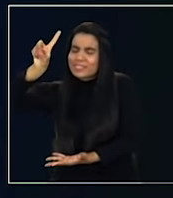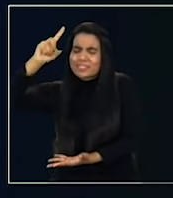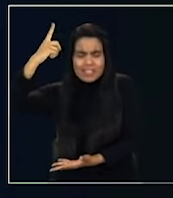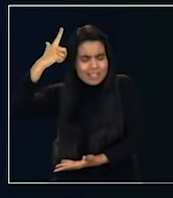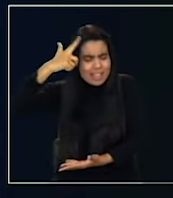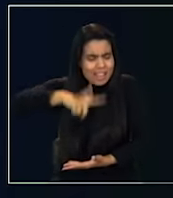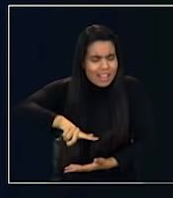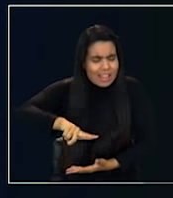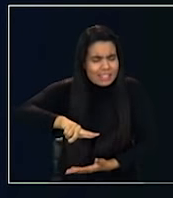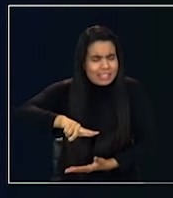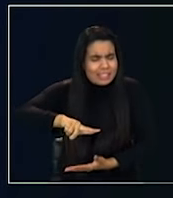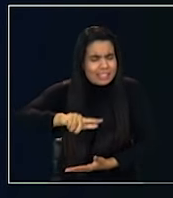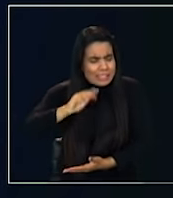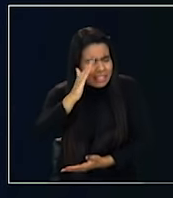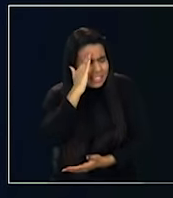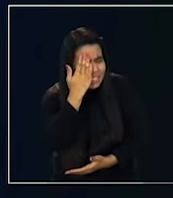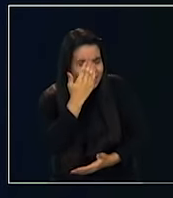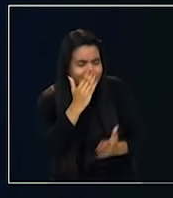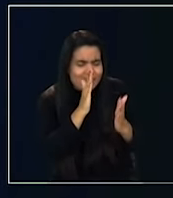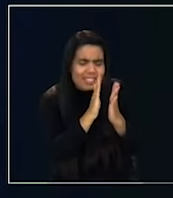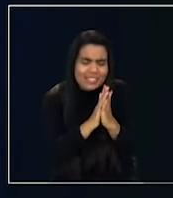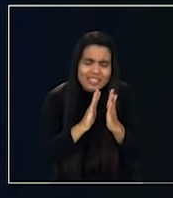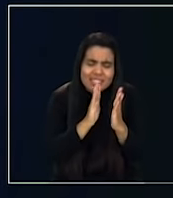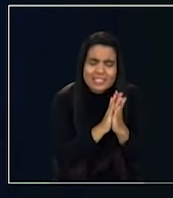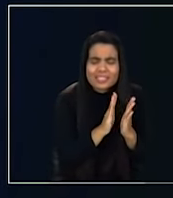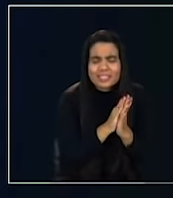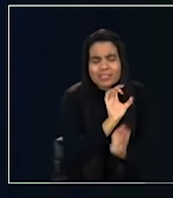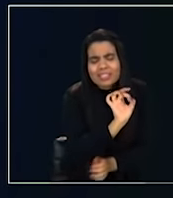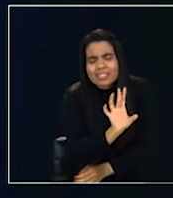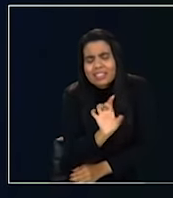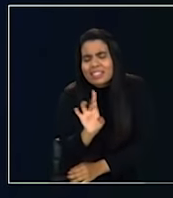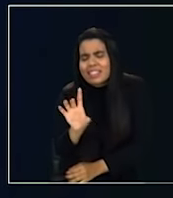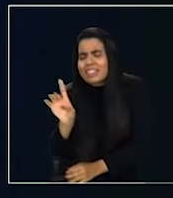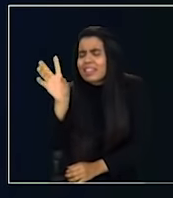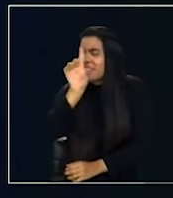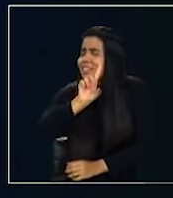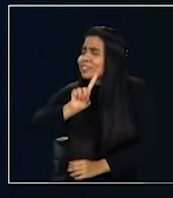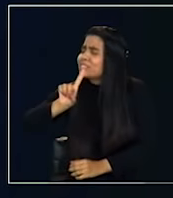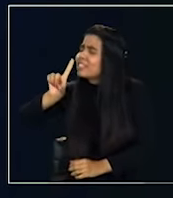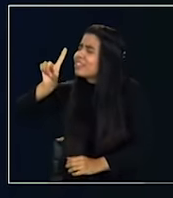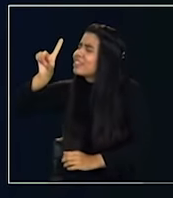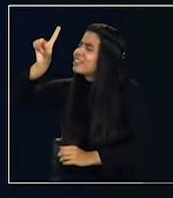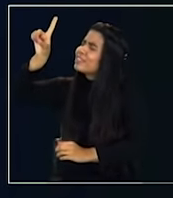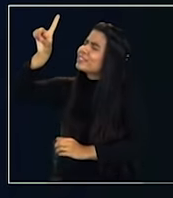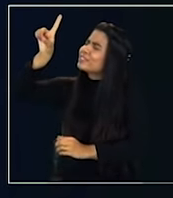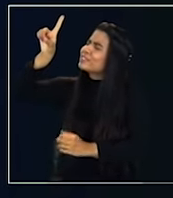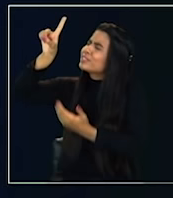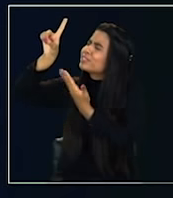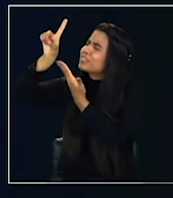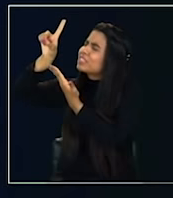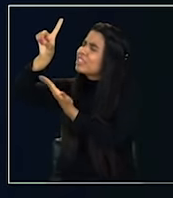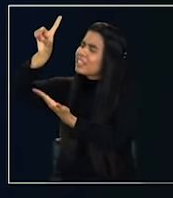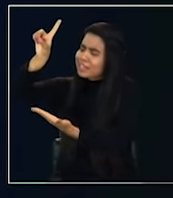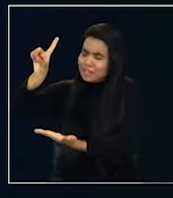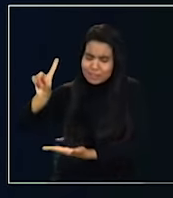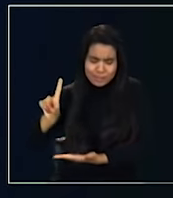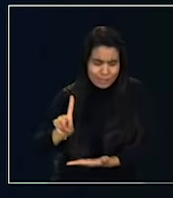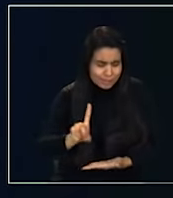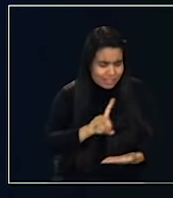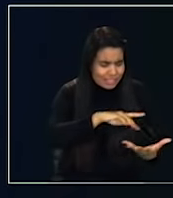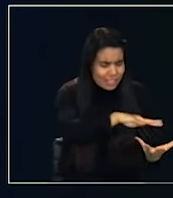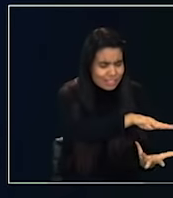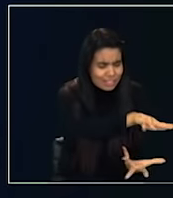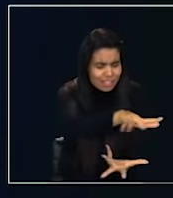pode escutar nossa voz. Deus no céu, Deus no céu, Deus na terra,